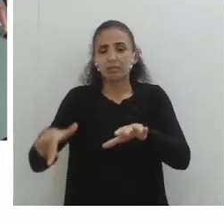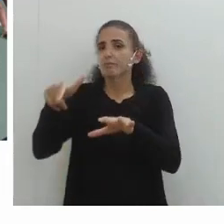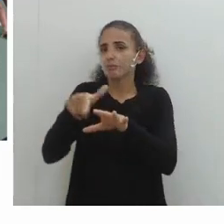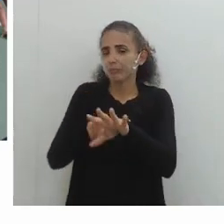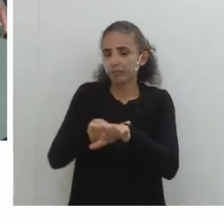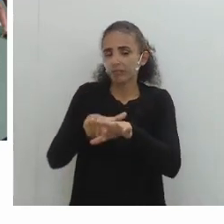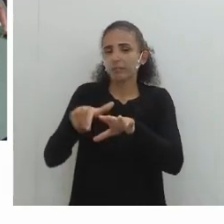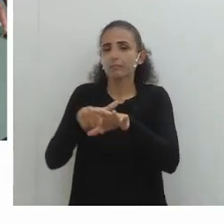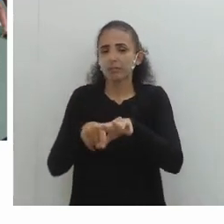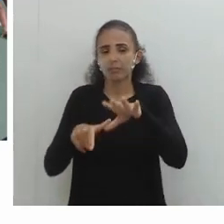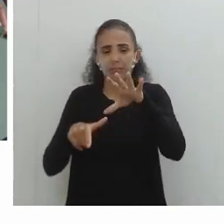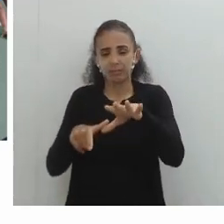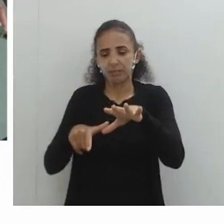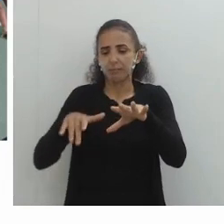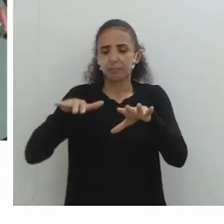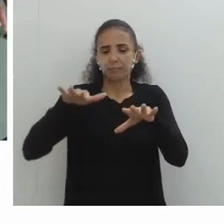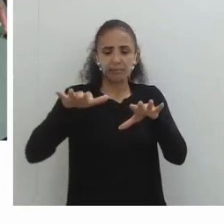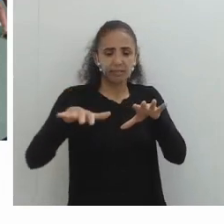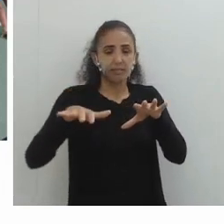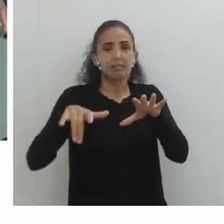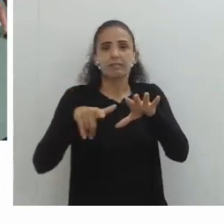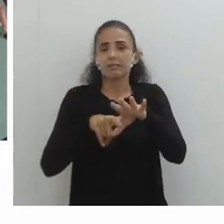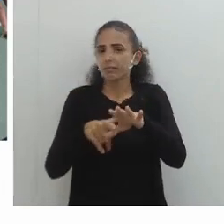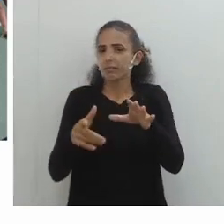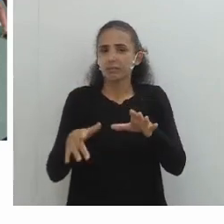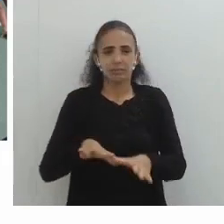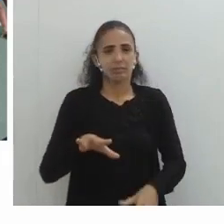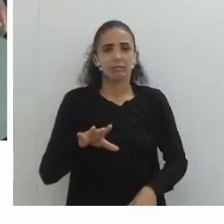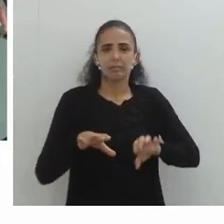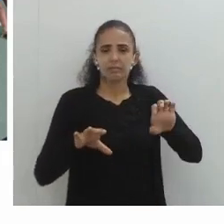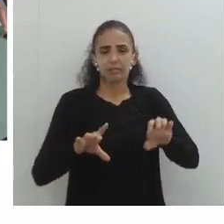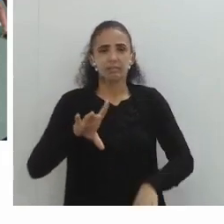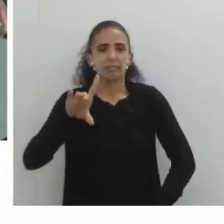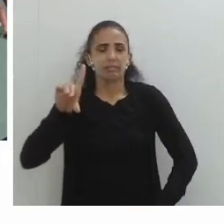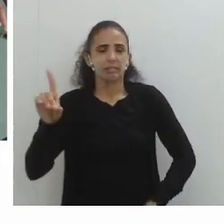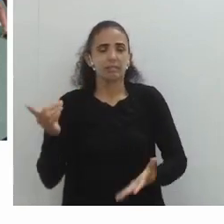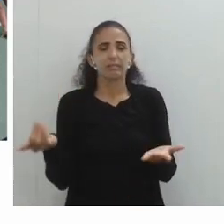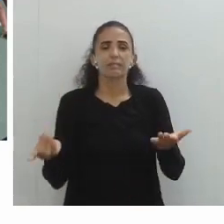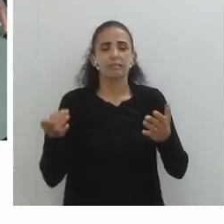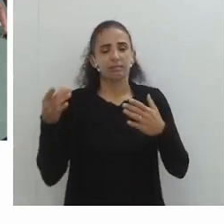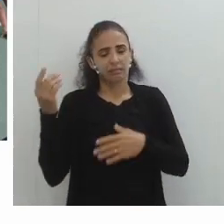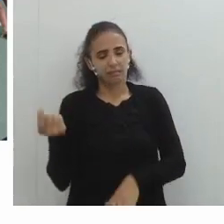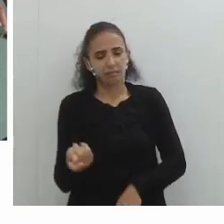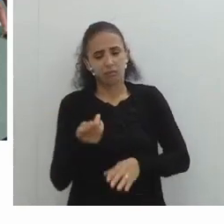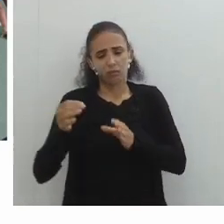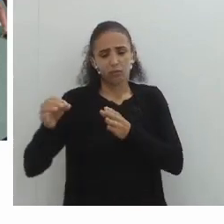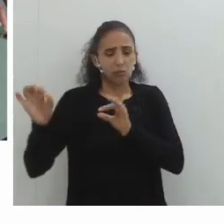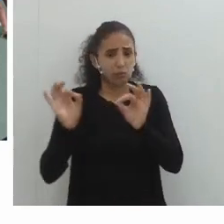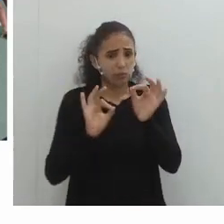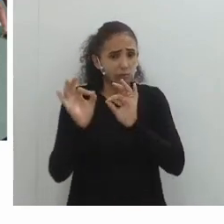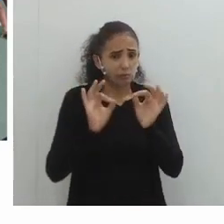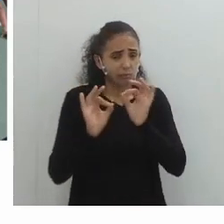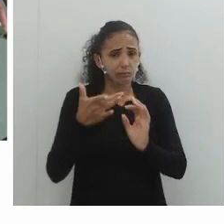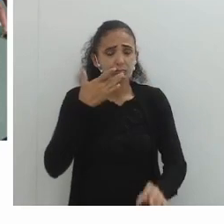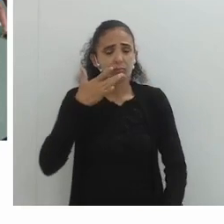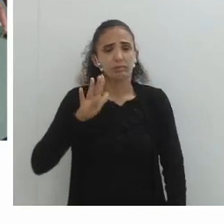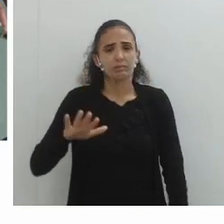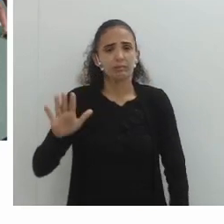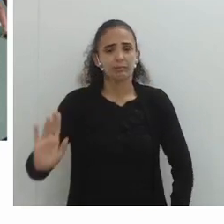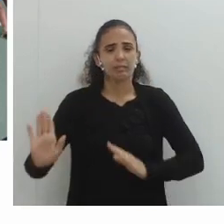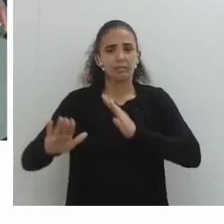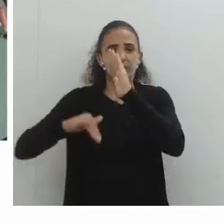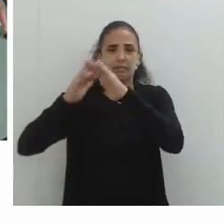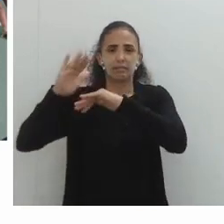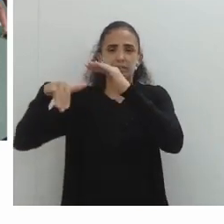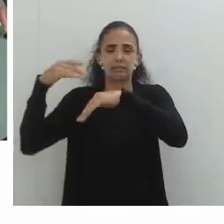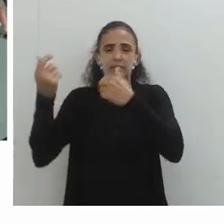que você coloca pé esquerdo, mão esquerda. Então ele favorece a aquisição de condutas cognitivas e o desenvolvimento